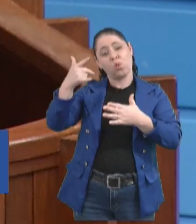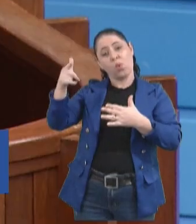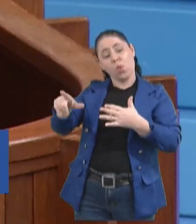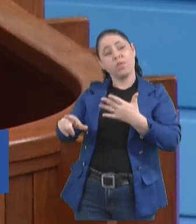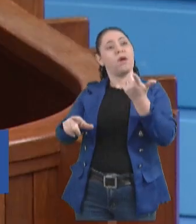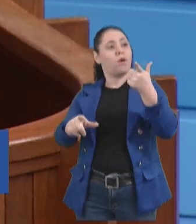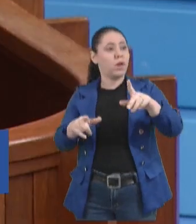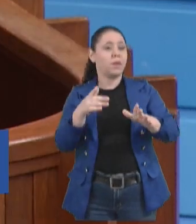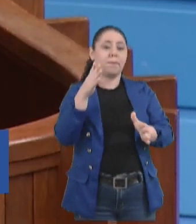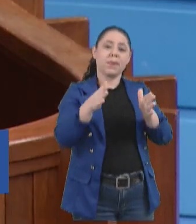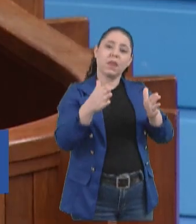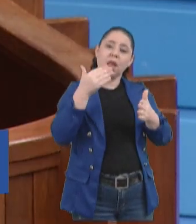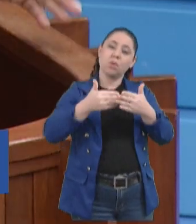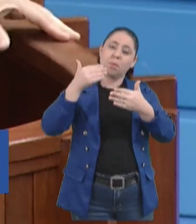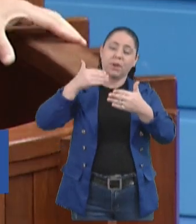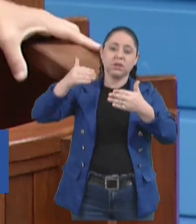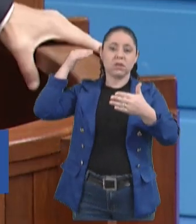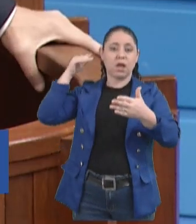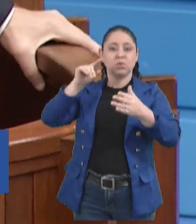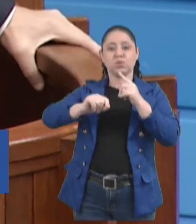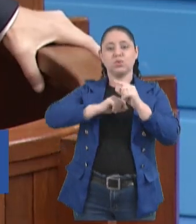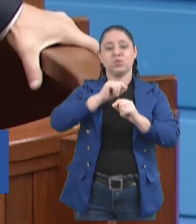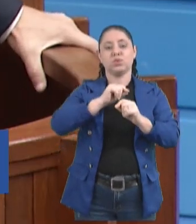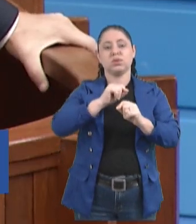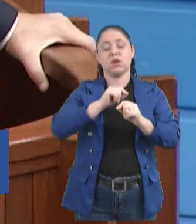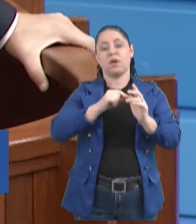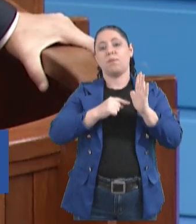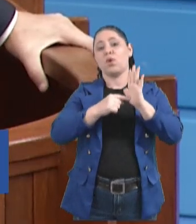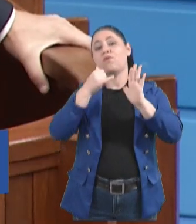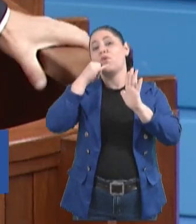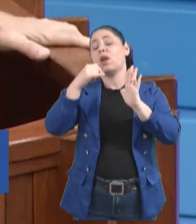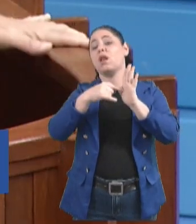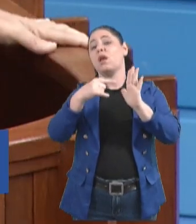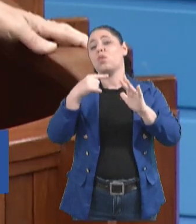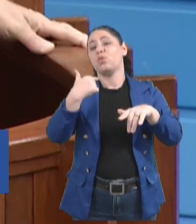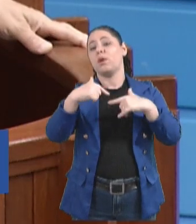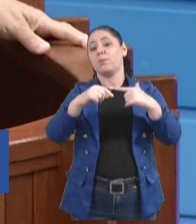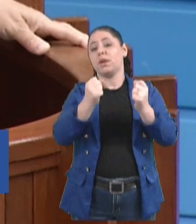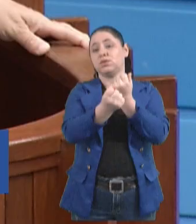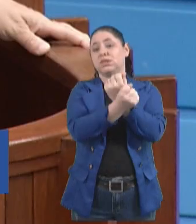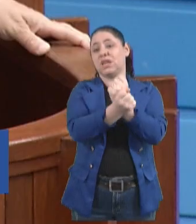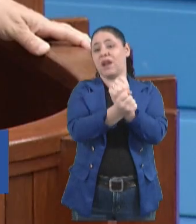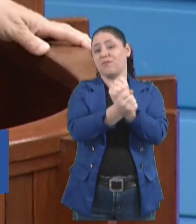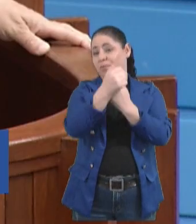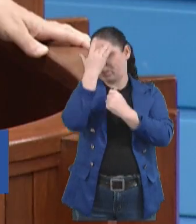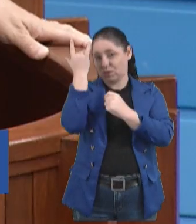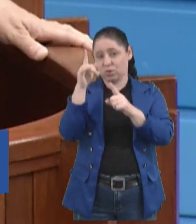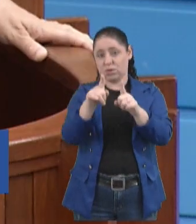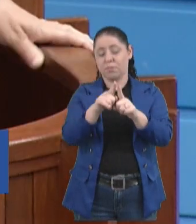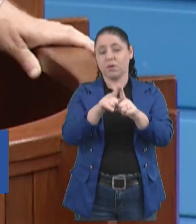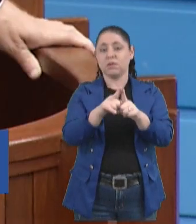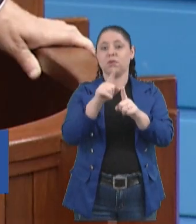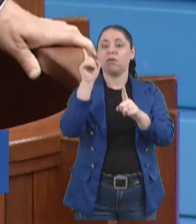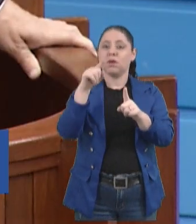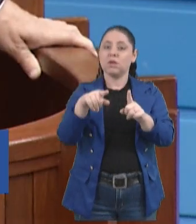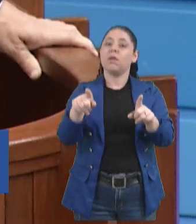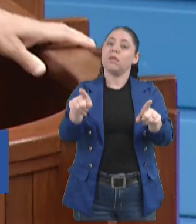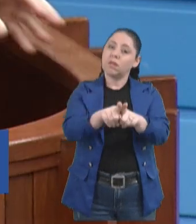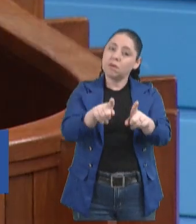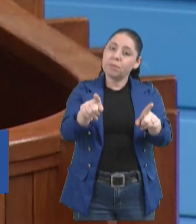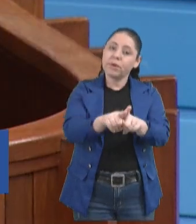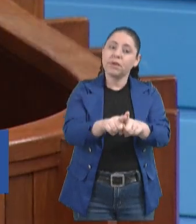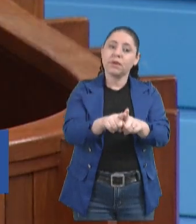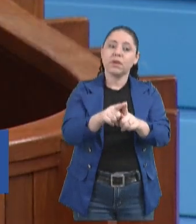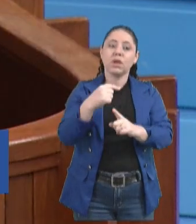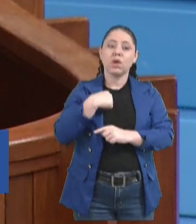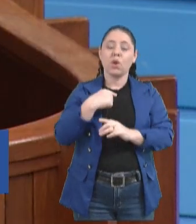em mandatos passados, para denunciar o trabalho escravo. Inclusive,